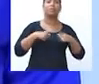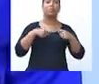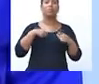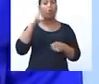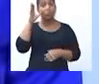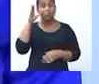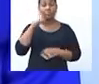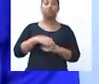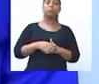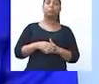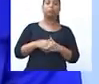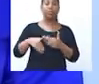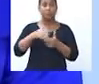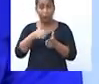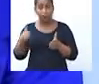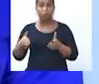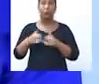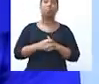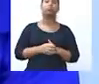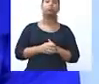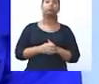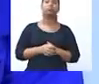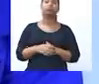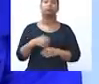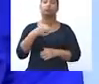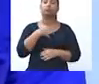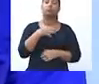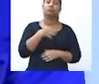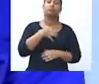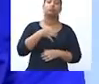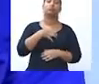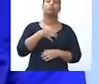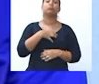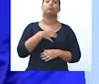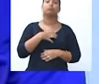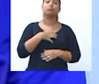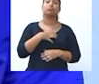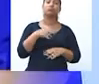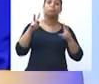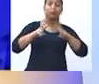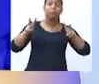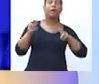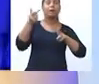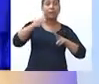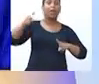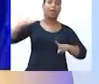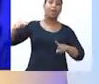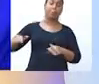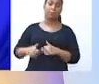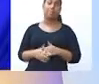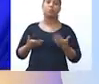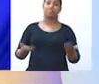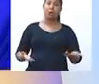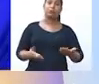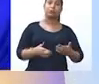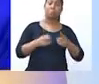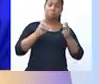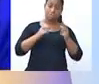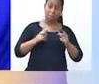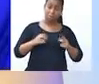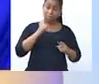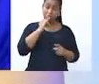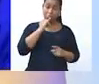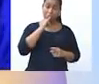observação, reprodução, né? uma generalidade, uma capacidade de ver que aquilo se repete. Nas ciências humanas,